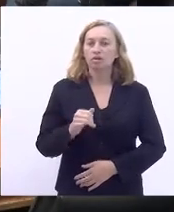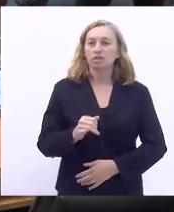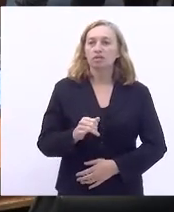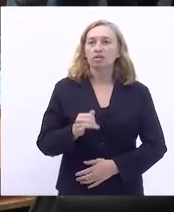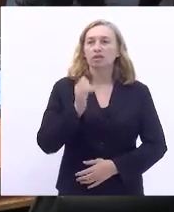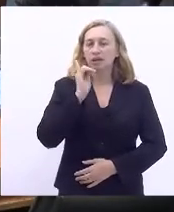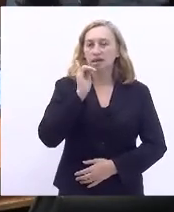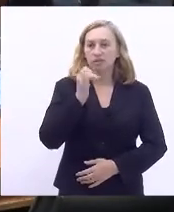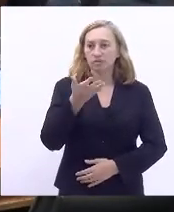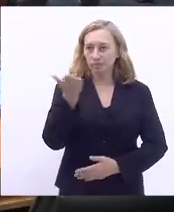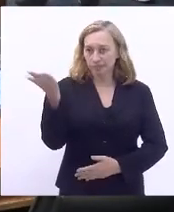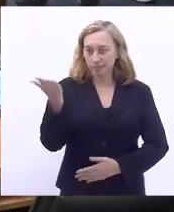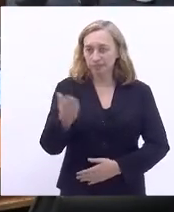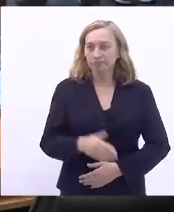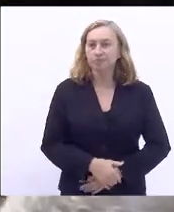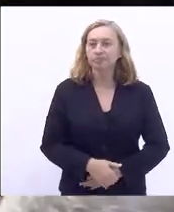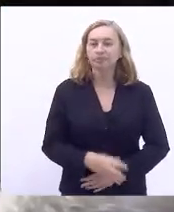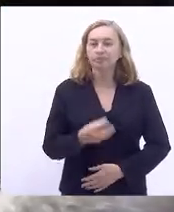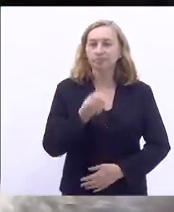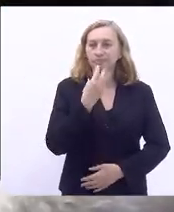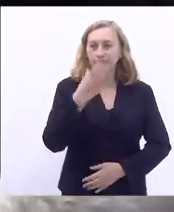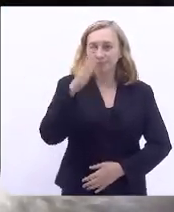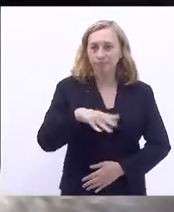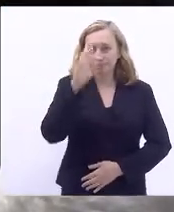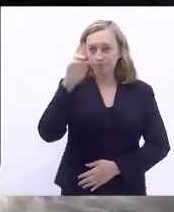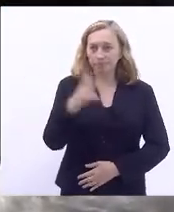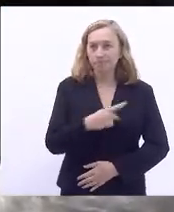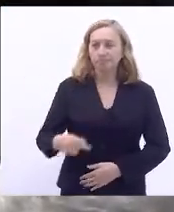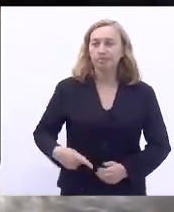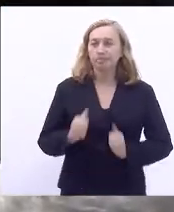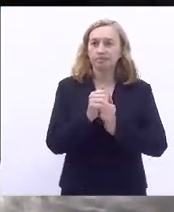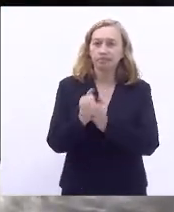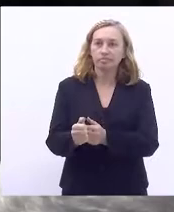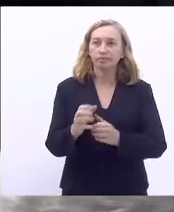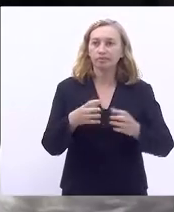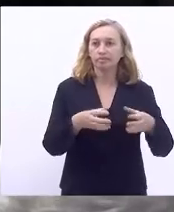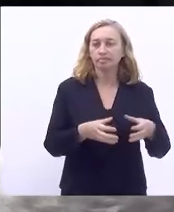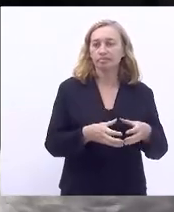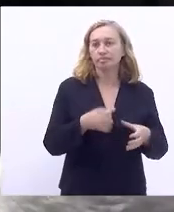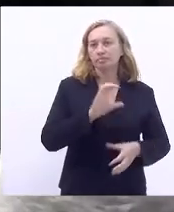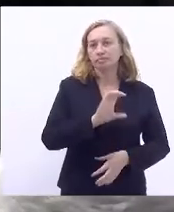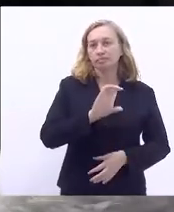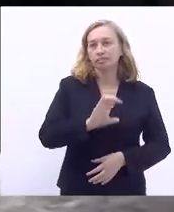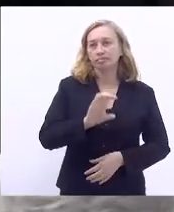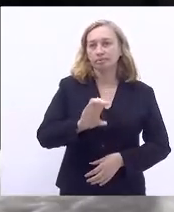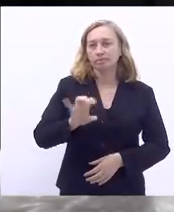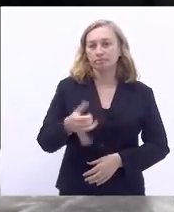Anderson Moraes. Boa tarde, presidente. Acompanha a CCJ e obrigado aí pela relatoria.